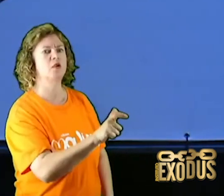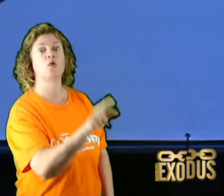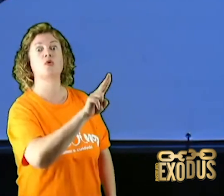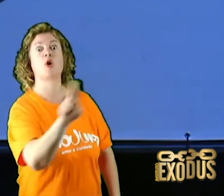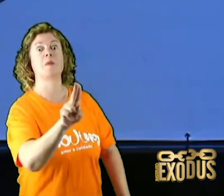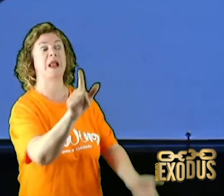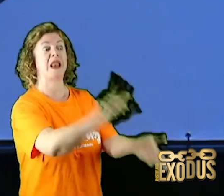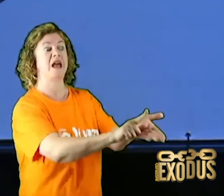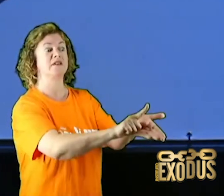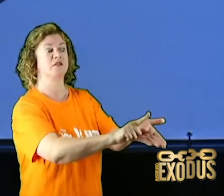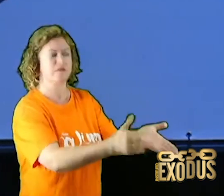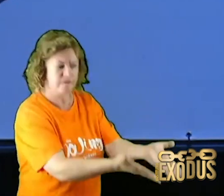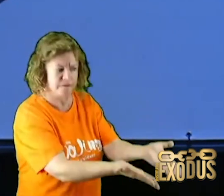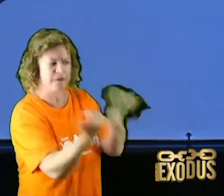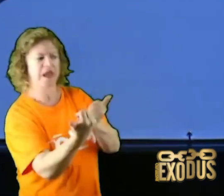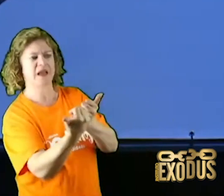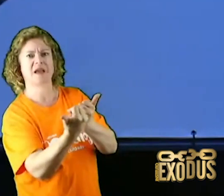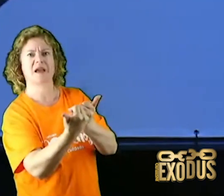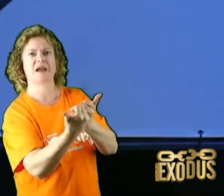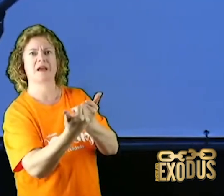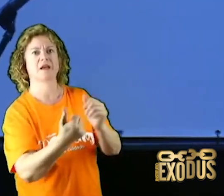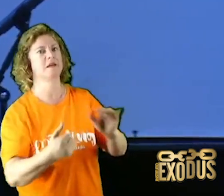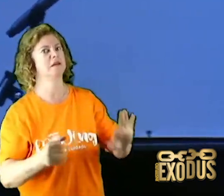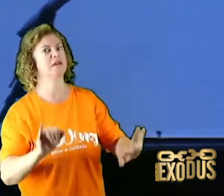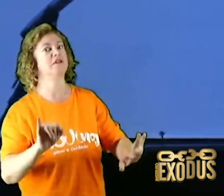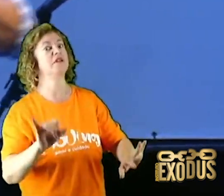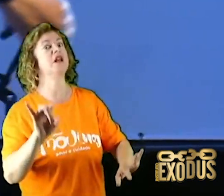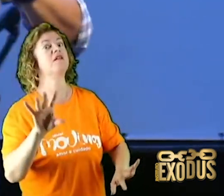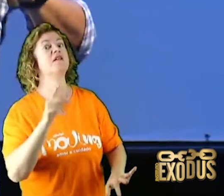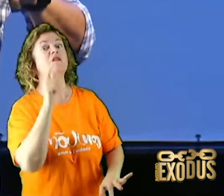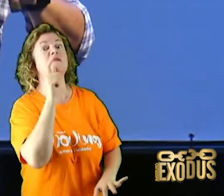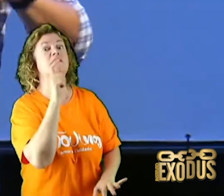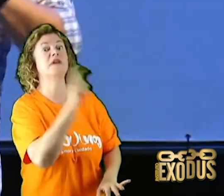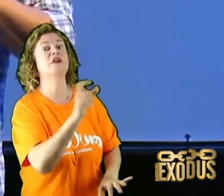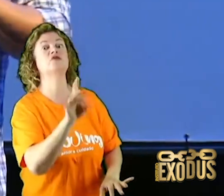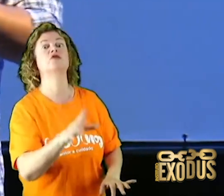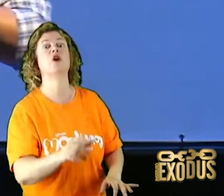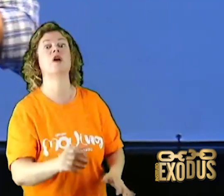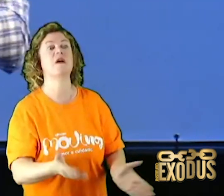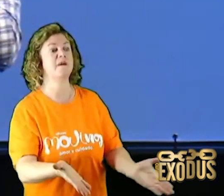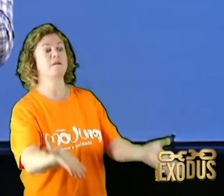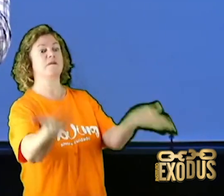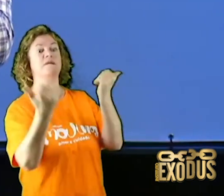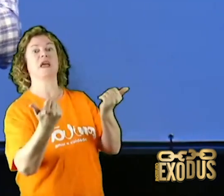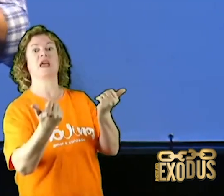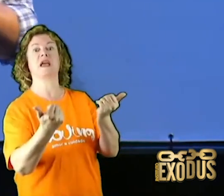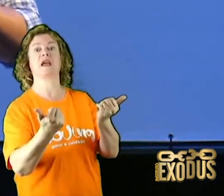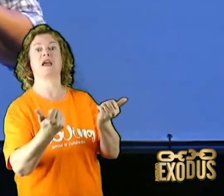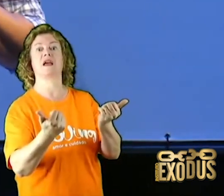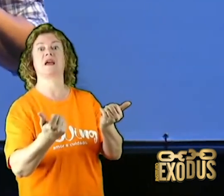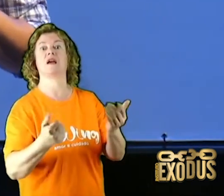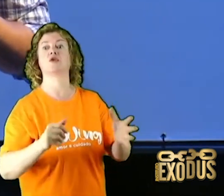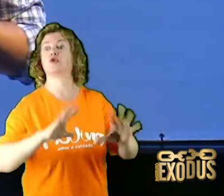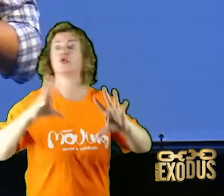Lázaro. Só o Lázaro, vem para fora. Lázaro, que estava morto,